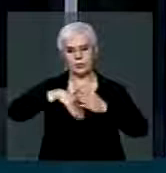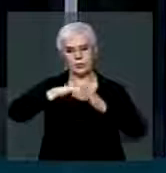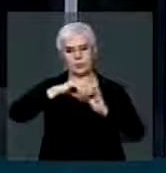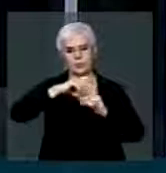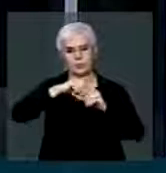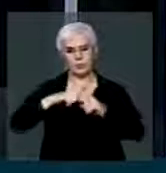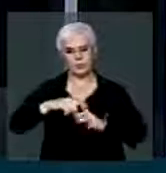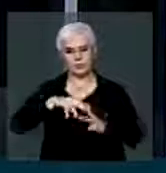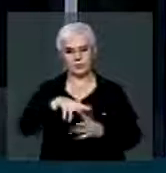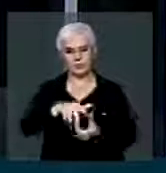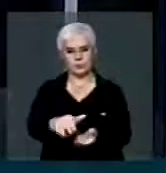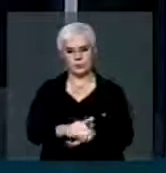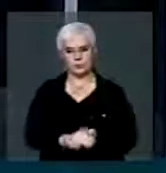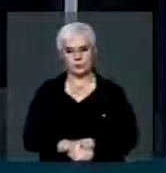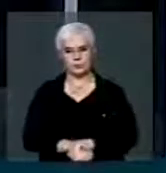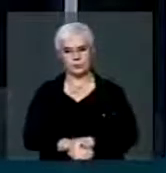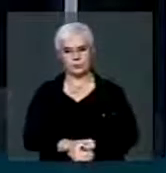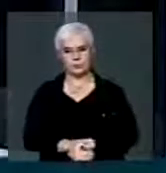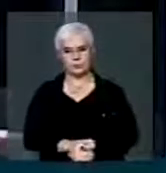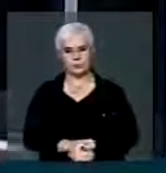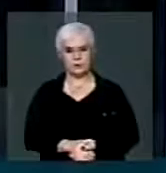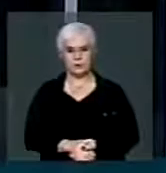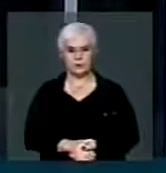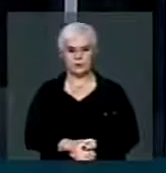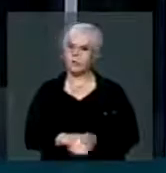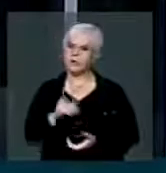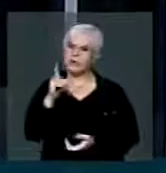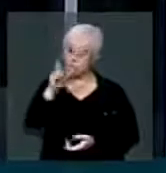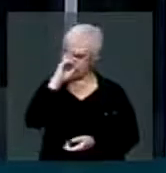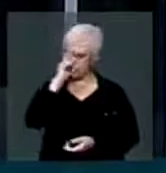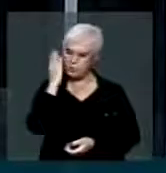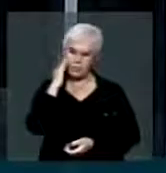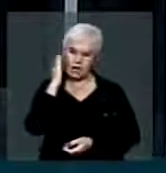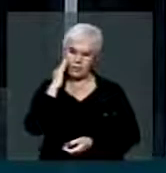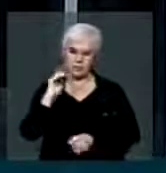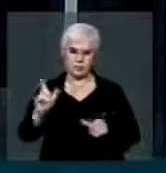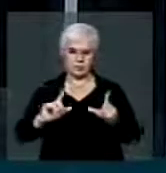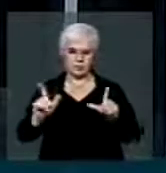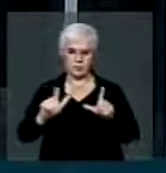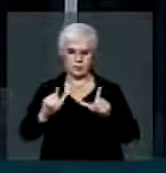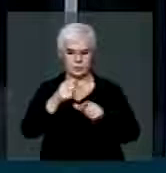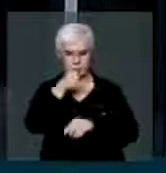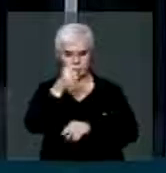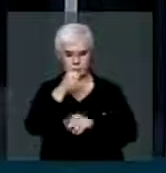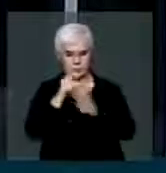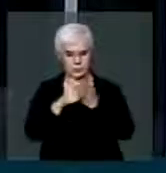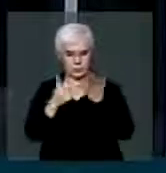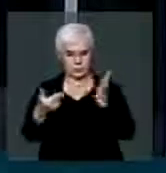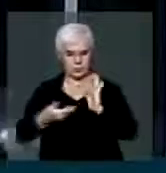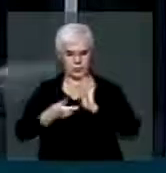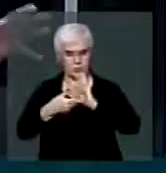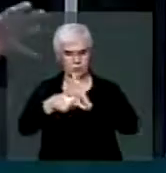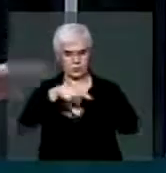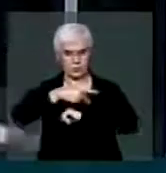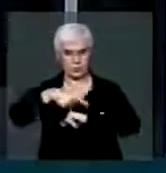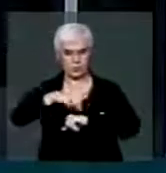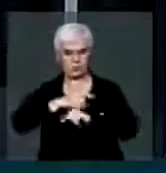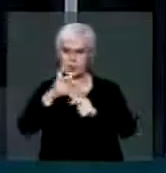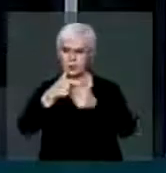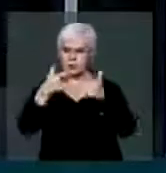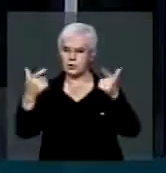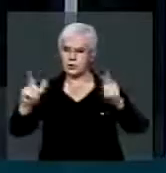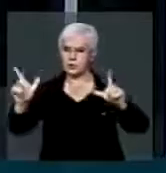Vossa Excelência sabe que a imprensa do país, especialmente